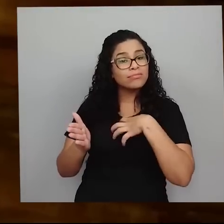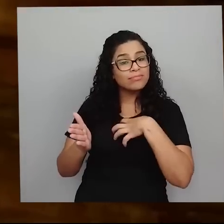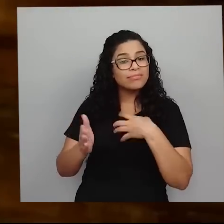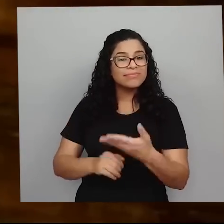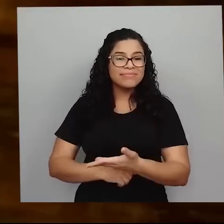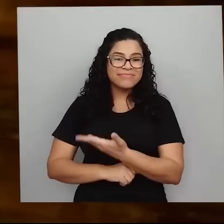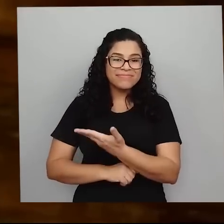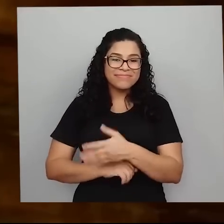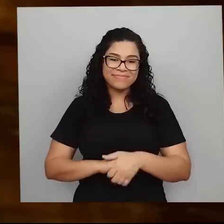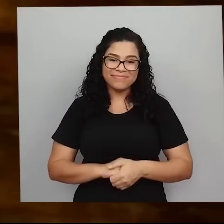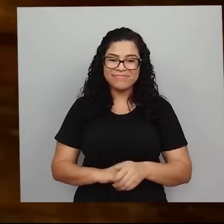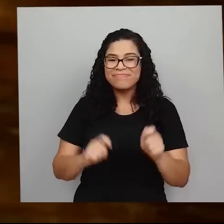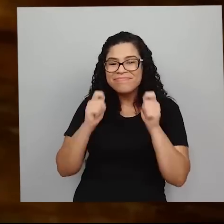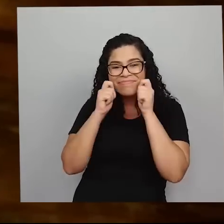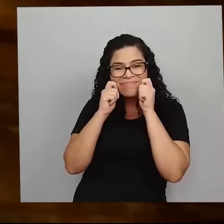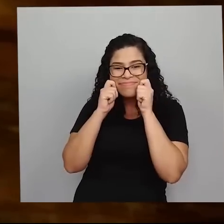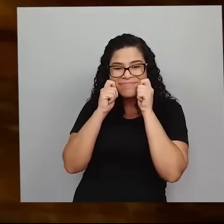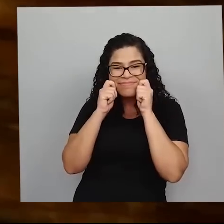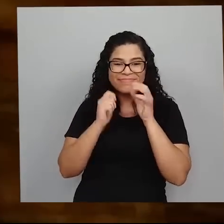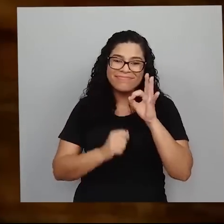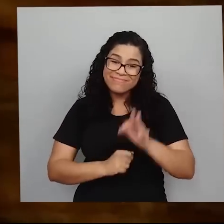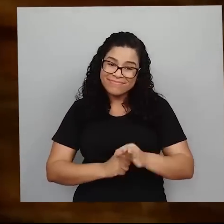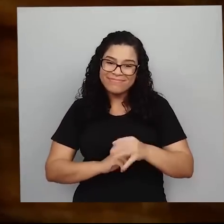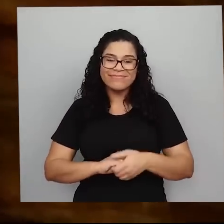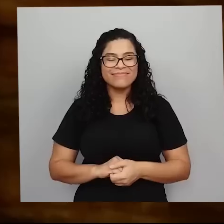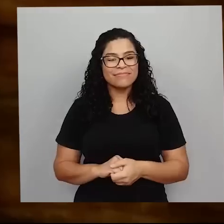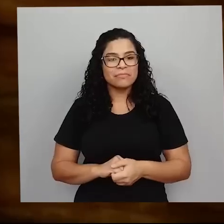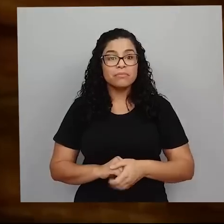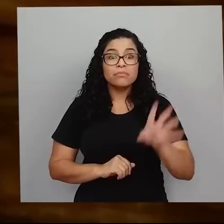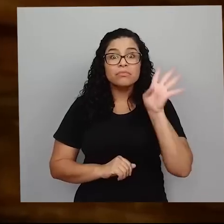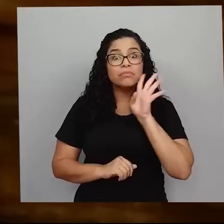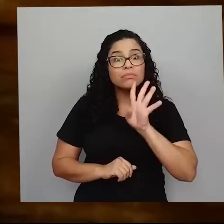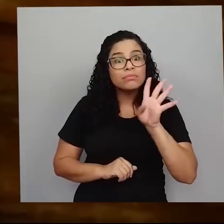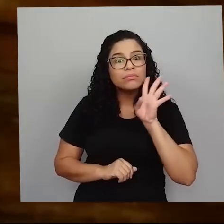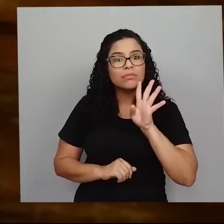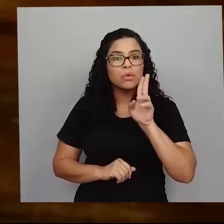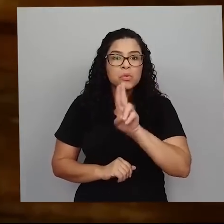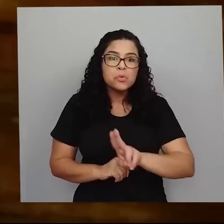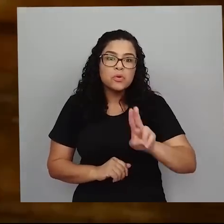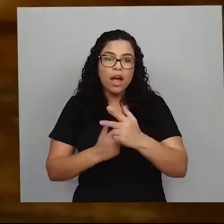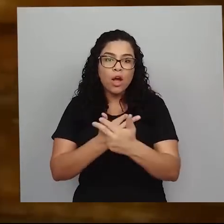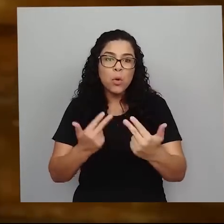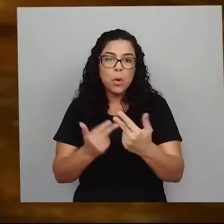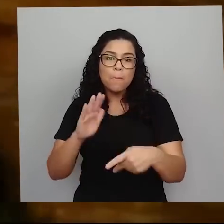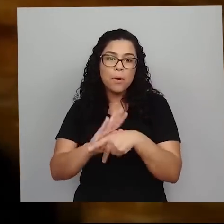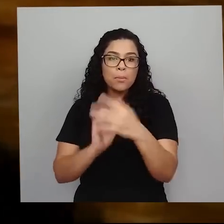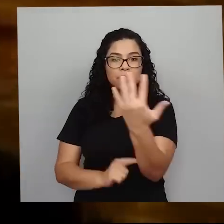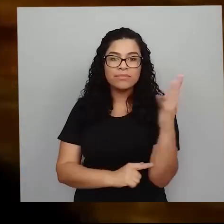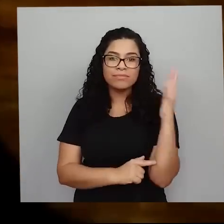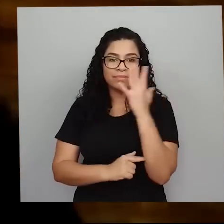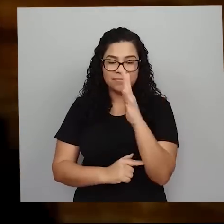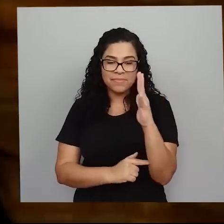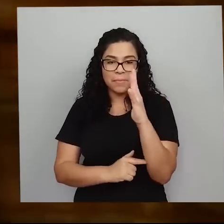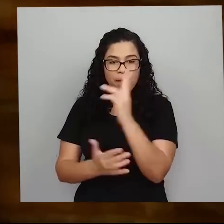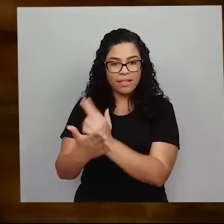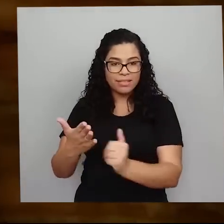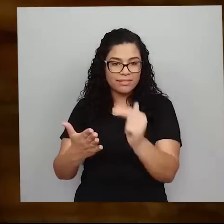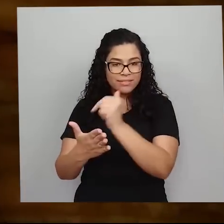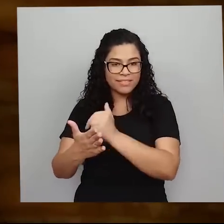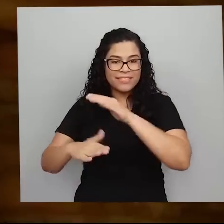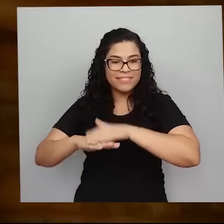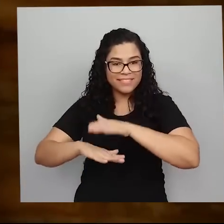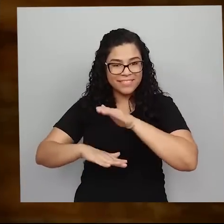ficou assim. Ficou muito fofinho, não é mesmo? É muito legal usar os elementos da natureza para compor os